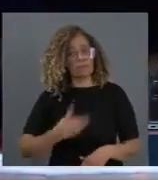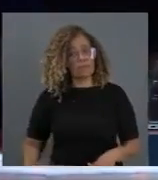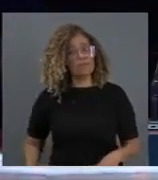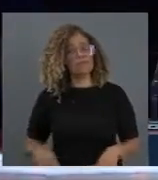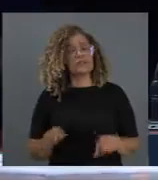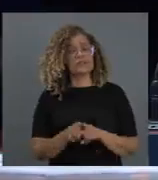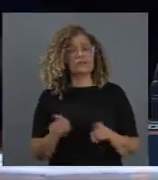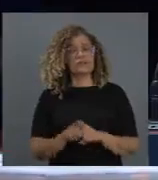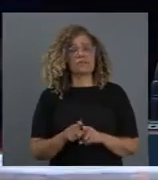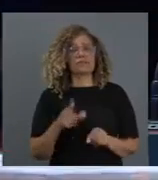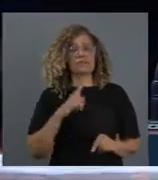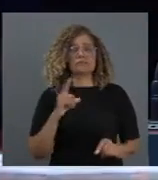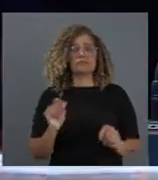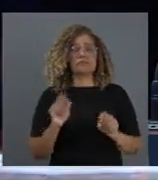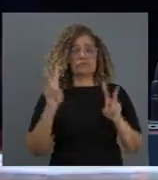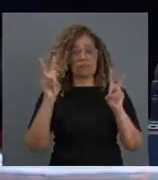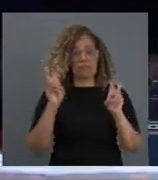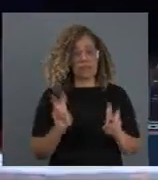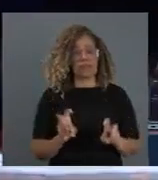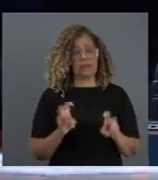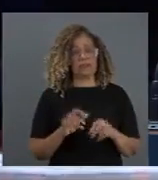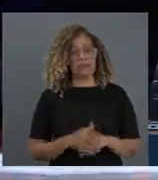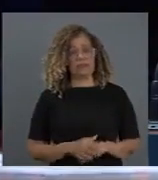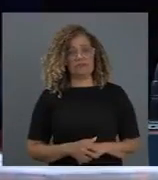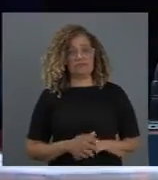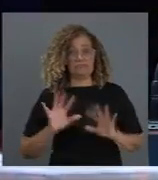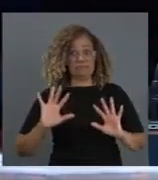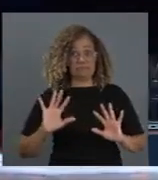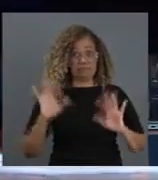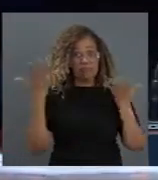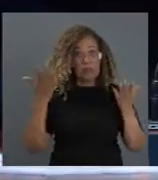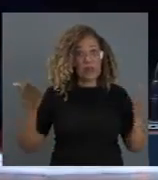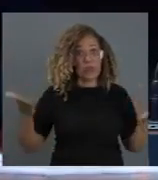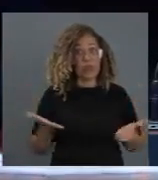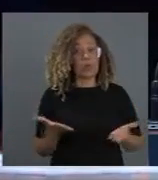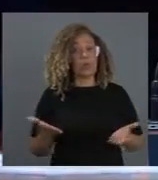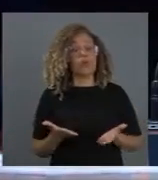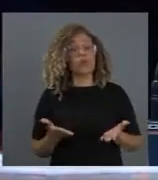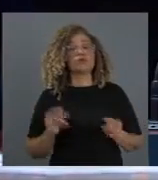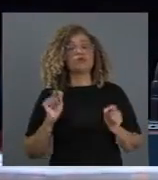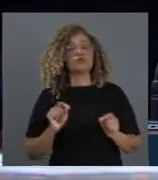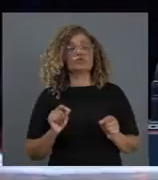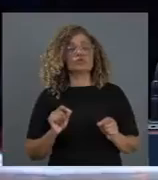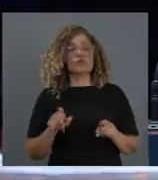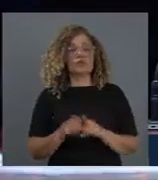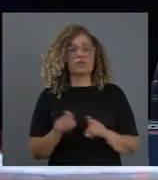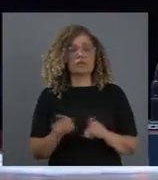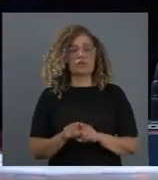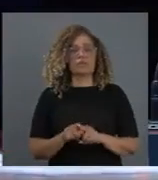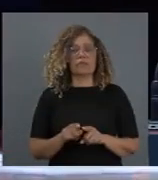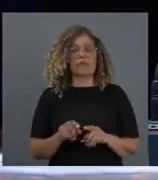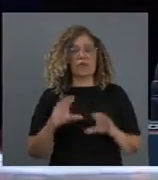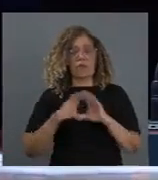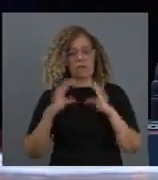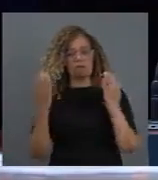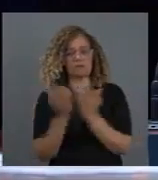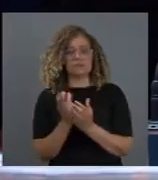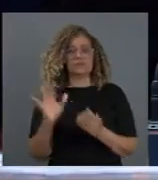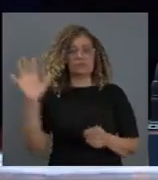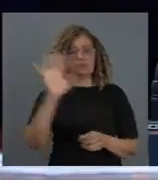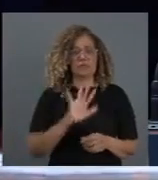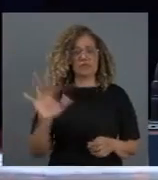sobre esse tema. O evento de hoje é promovido pela Confederação Nacional